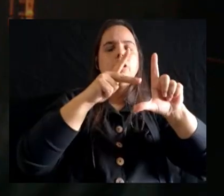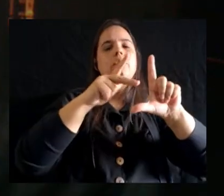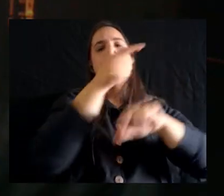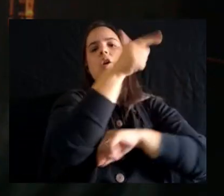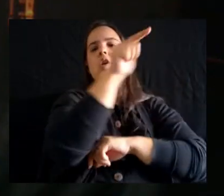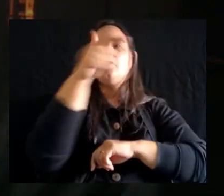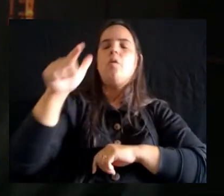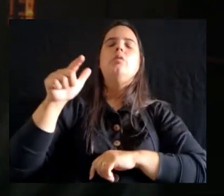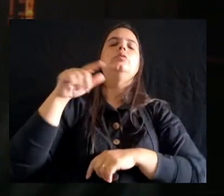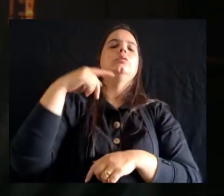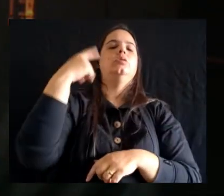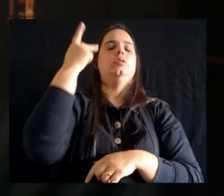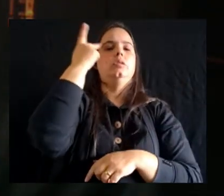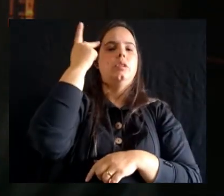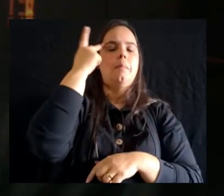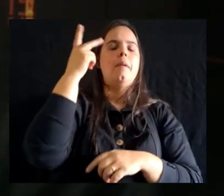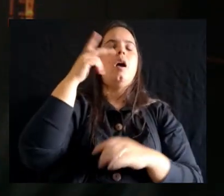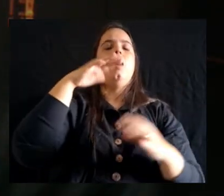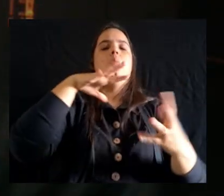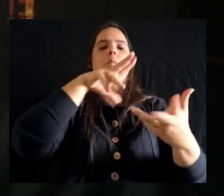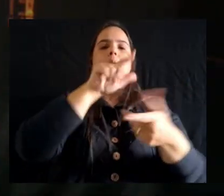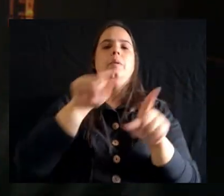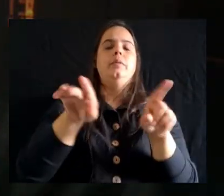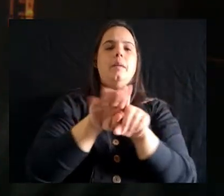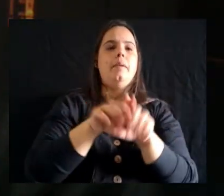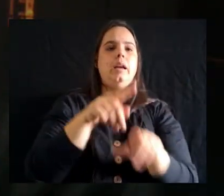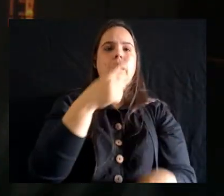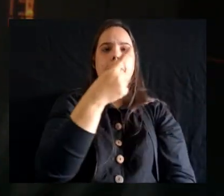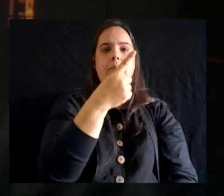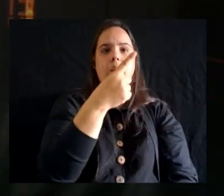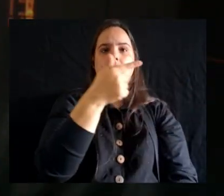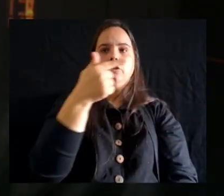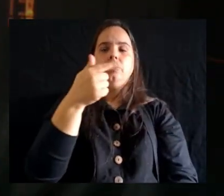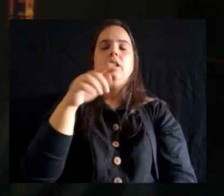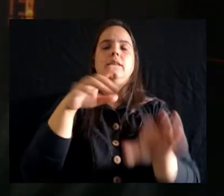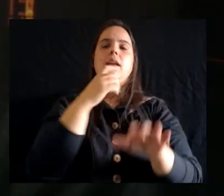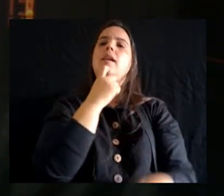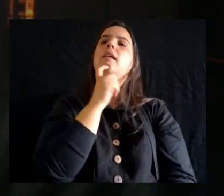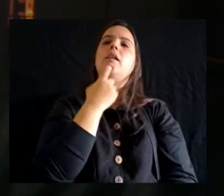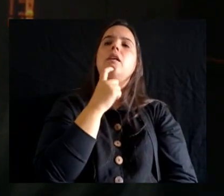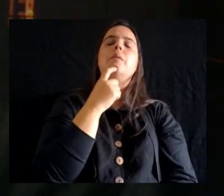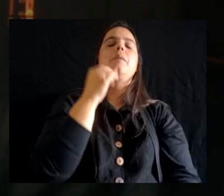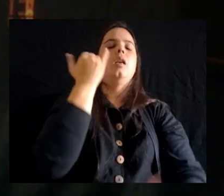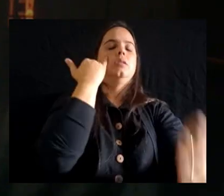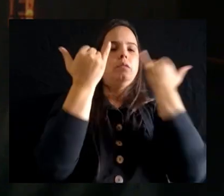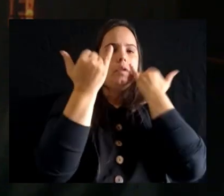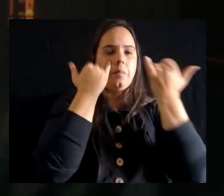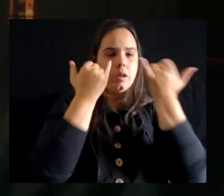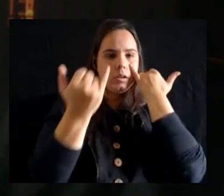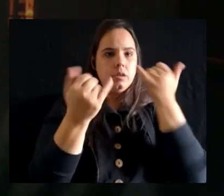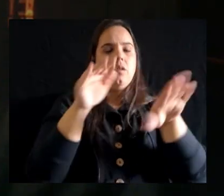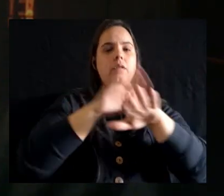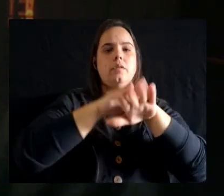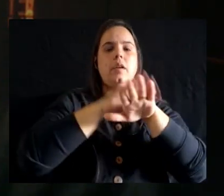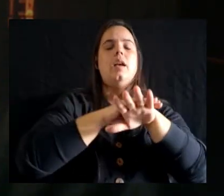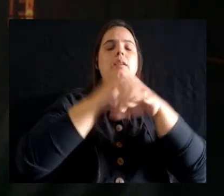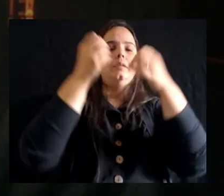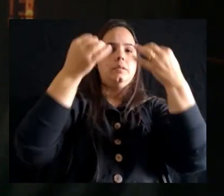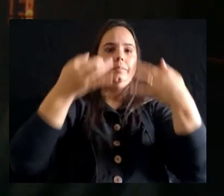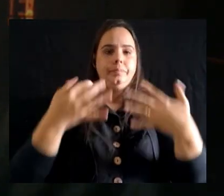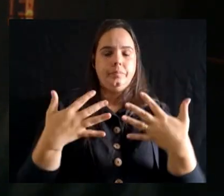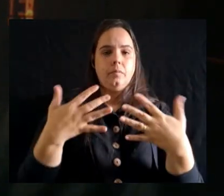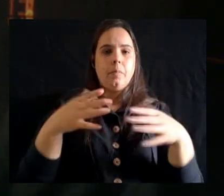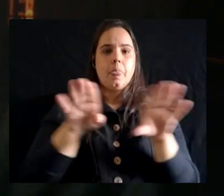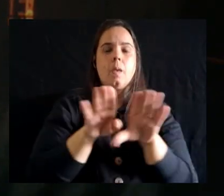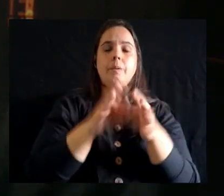Paulo, Brasil e mundo. Ao meio-dia nós temos Câmara Notícia, Gabriel Castro também atualiza as informações. Quero lembrar que